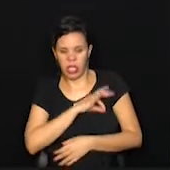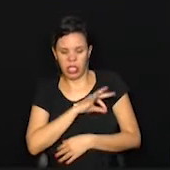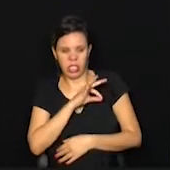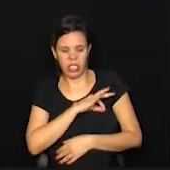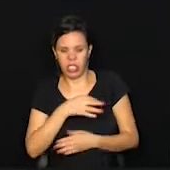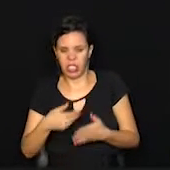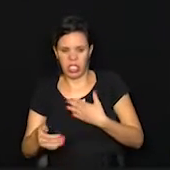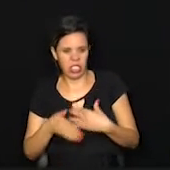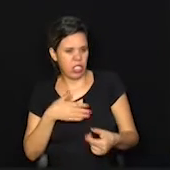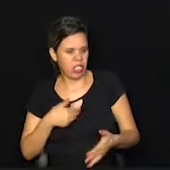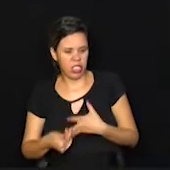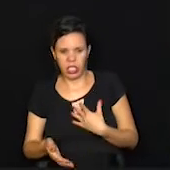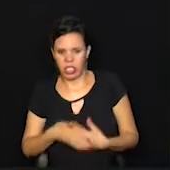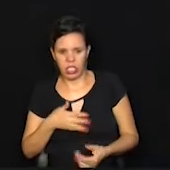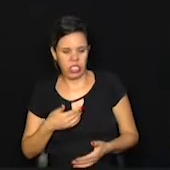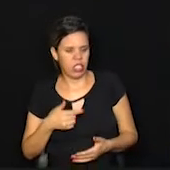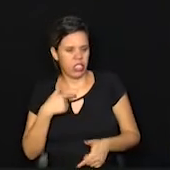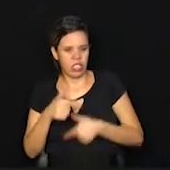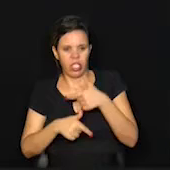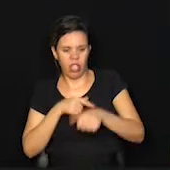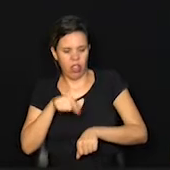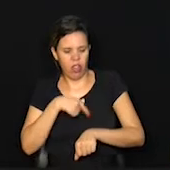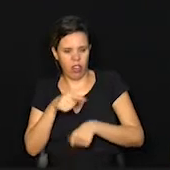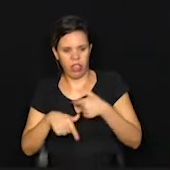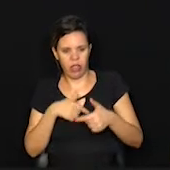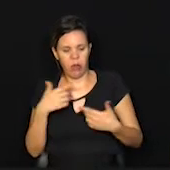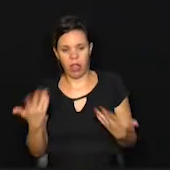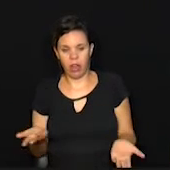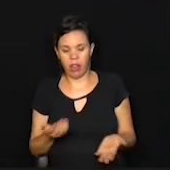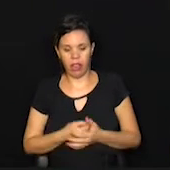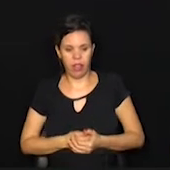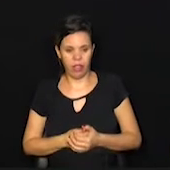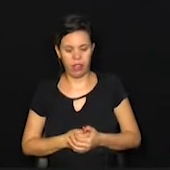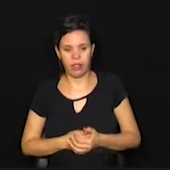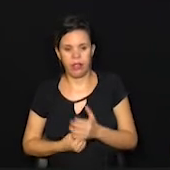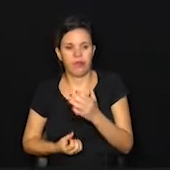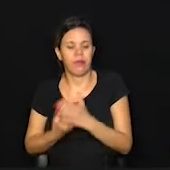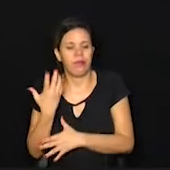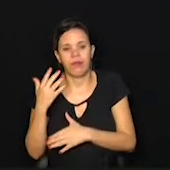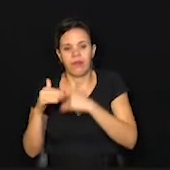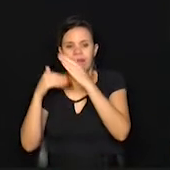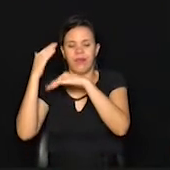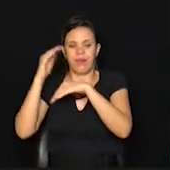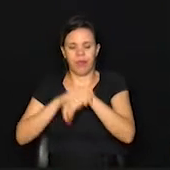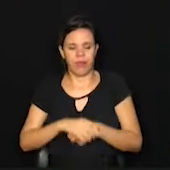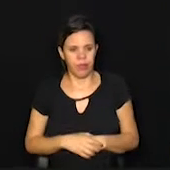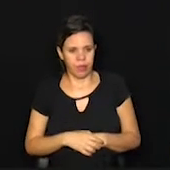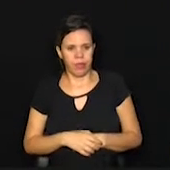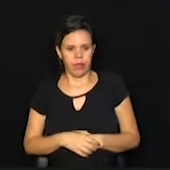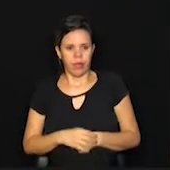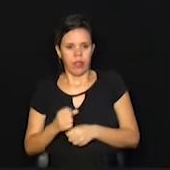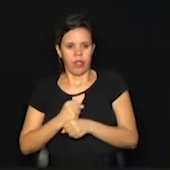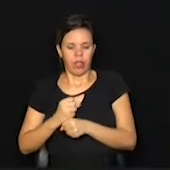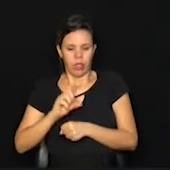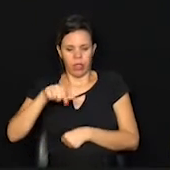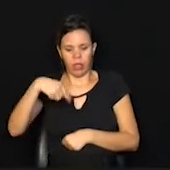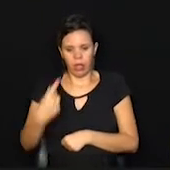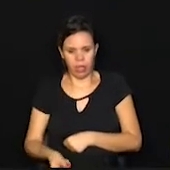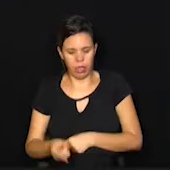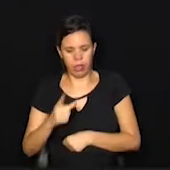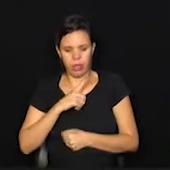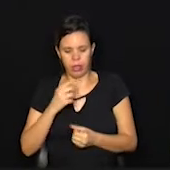aceitará qualquer é jornada e com isso se gerou um é intenso nos anos seguintes